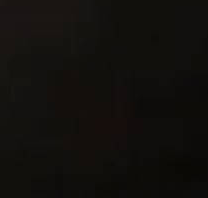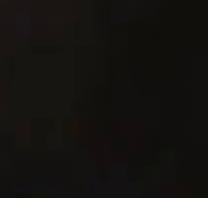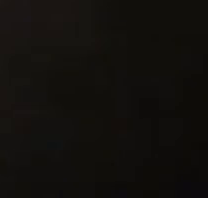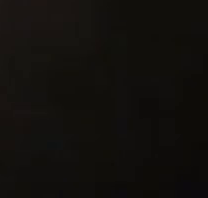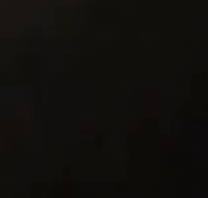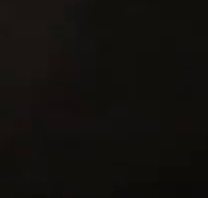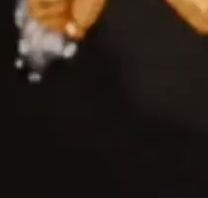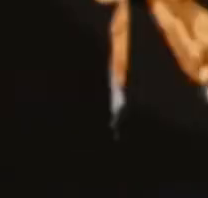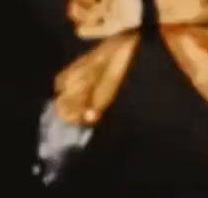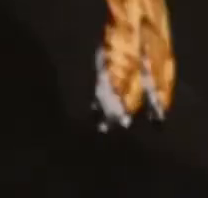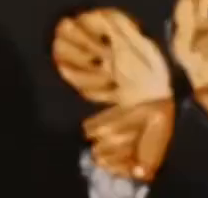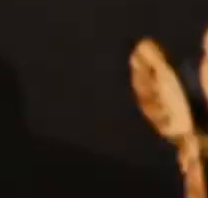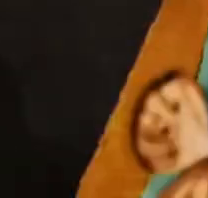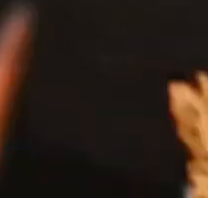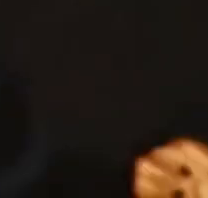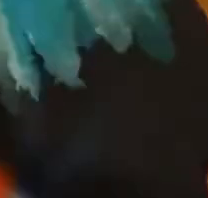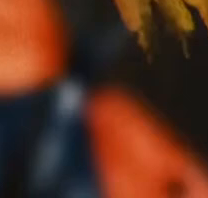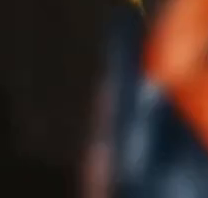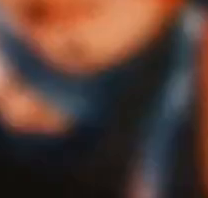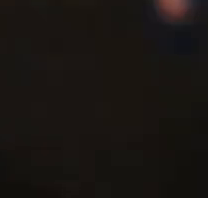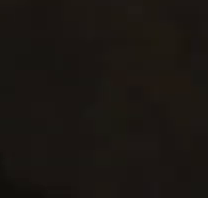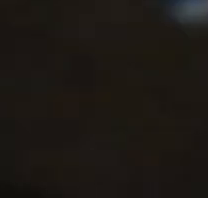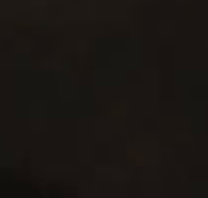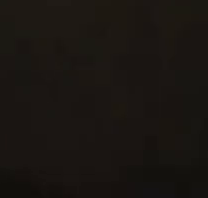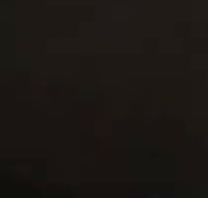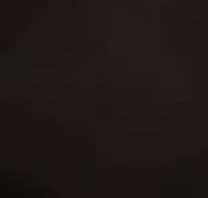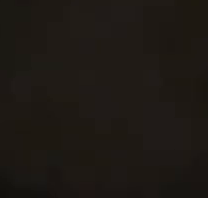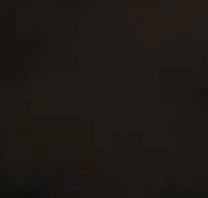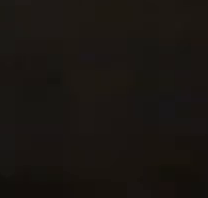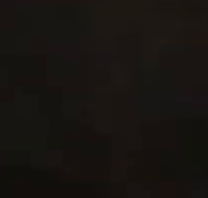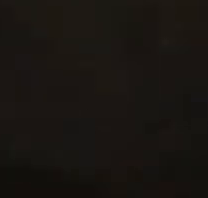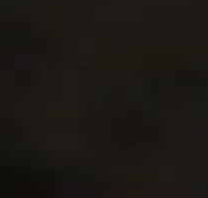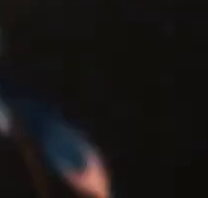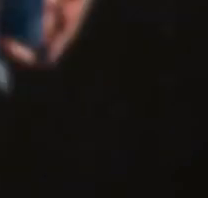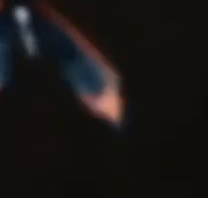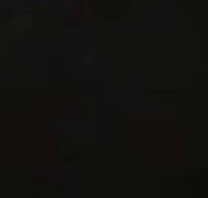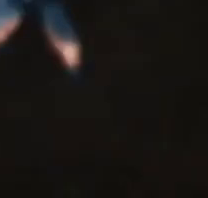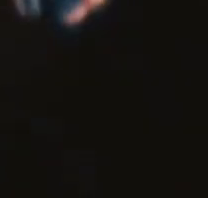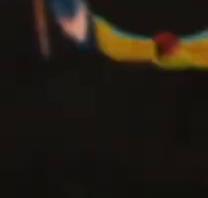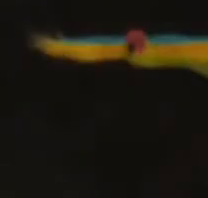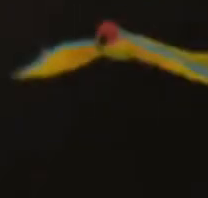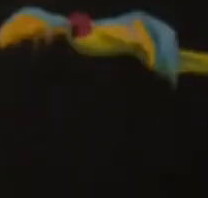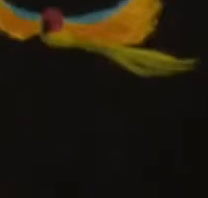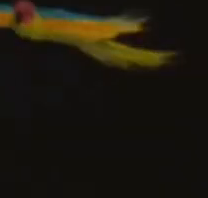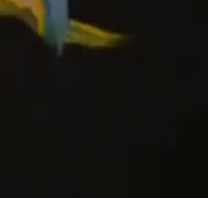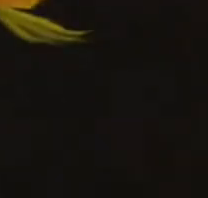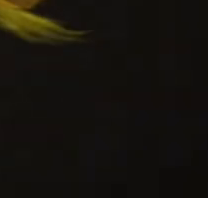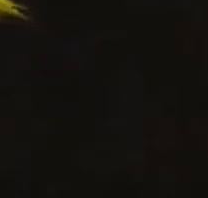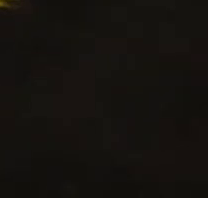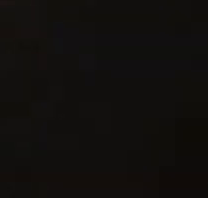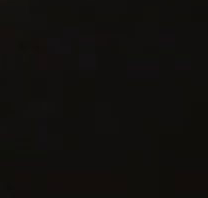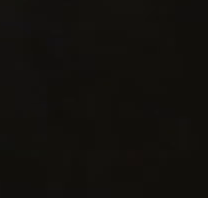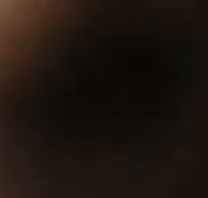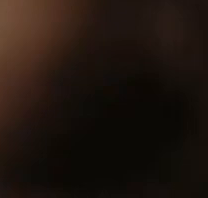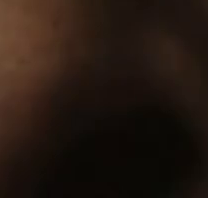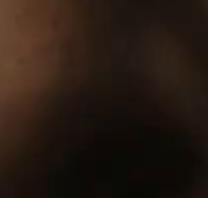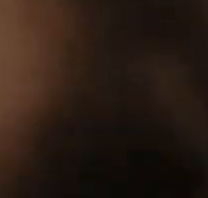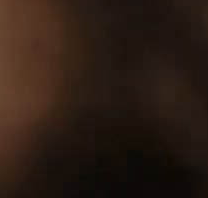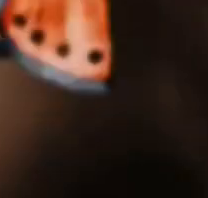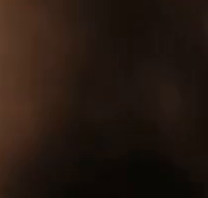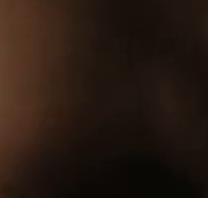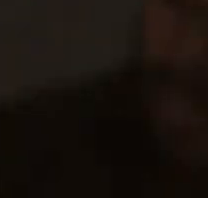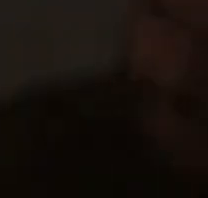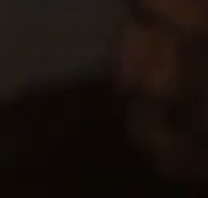mais. Uivos, murmúrios, lamentos ancestrais. Por que não deixamos nosso mundo